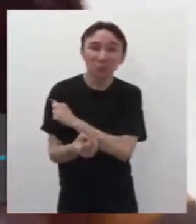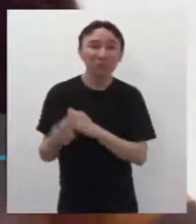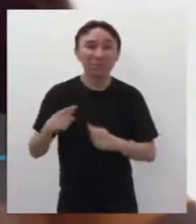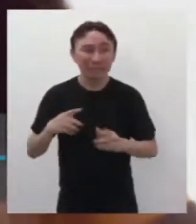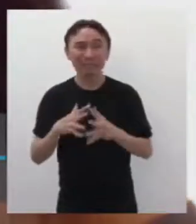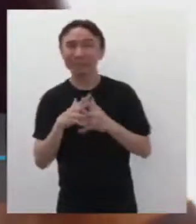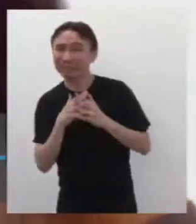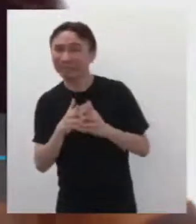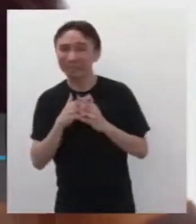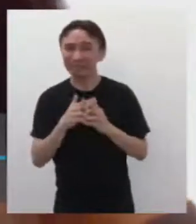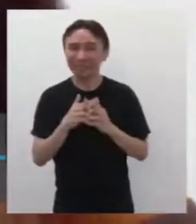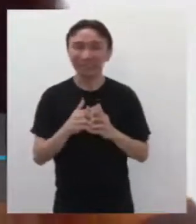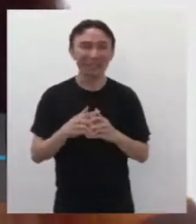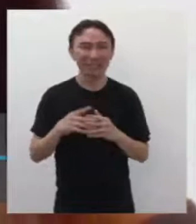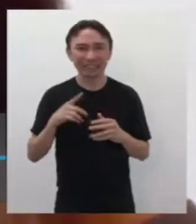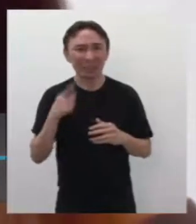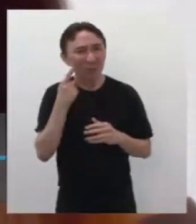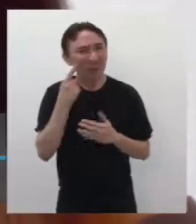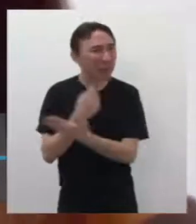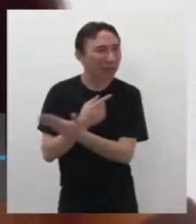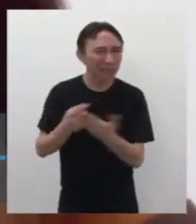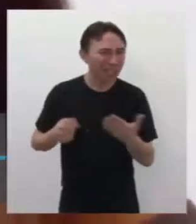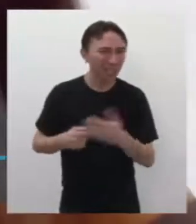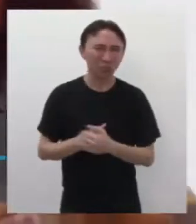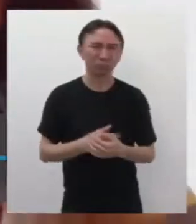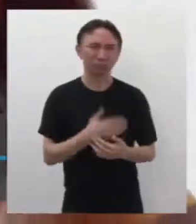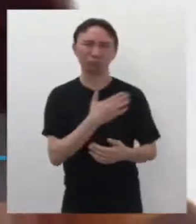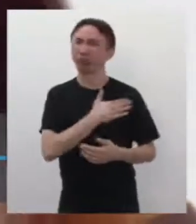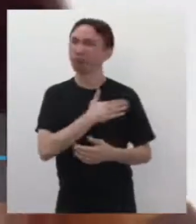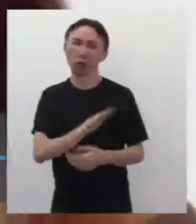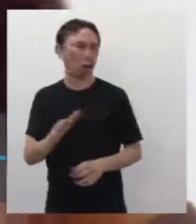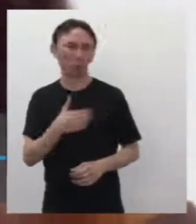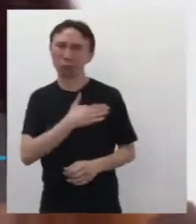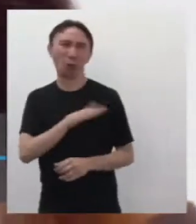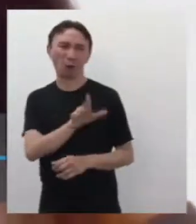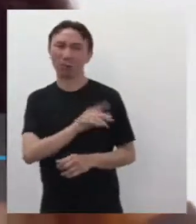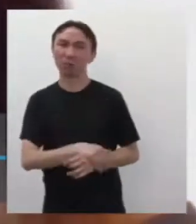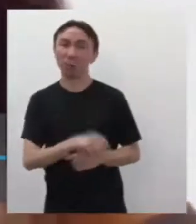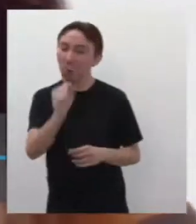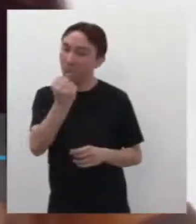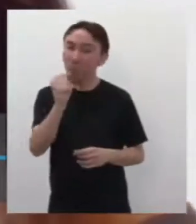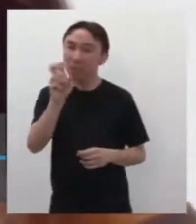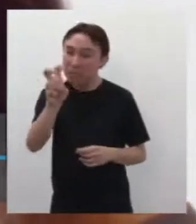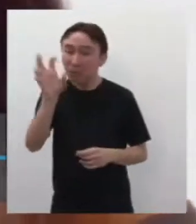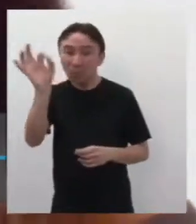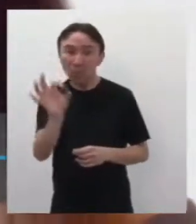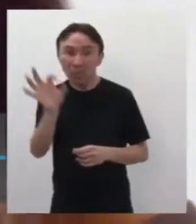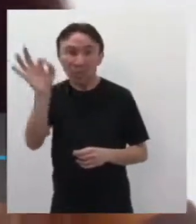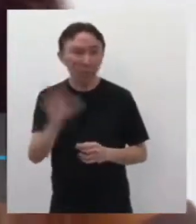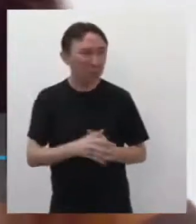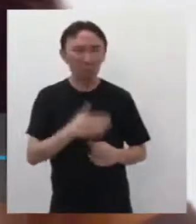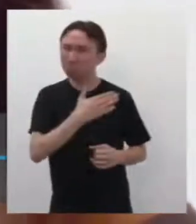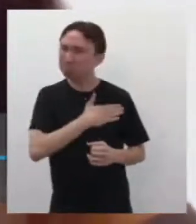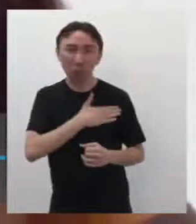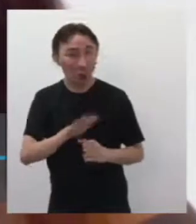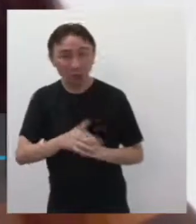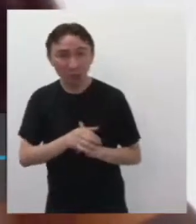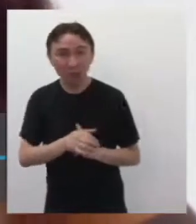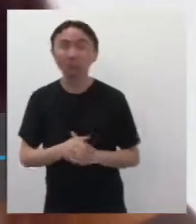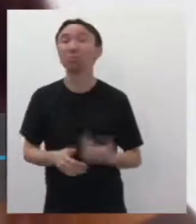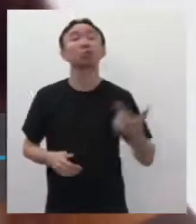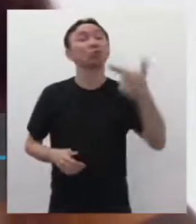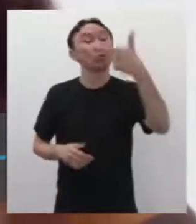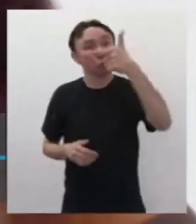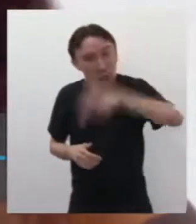gente regrava essas aulas. Então, você pode ter a segurança, assim, a minha preocupação, como eu falei, nesse momento, assim, é